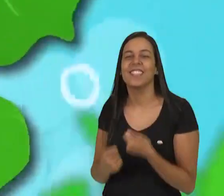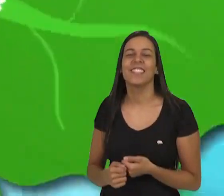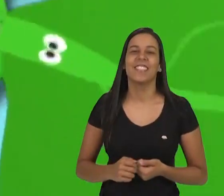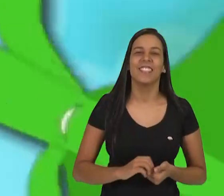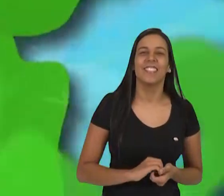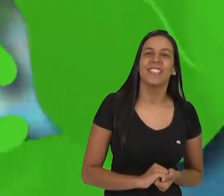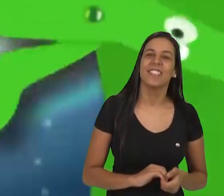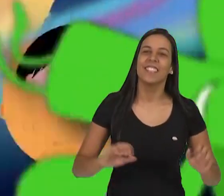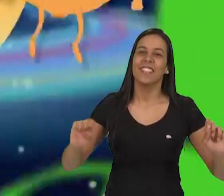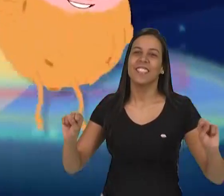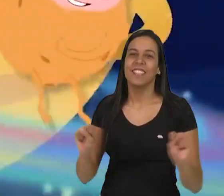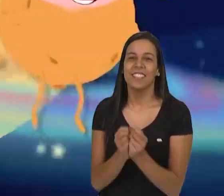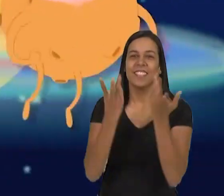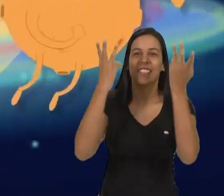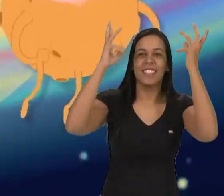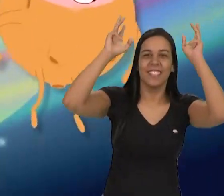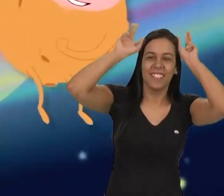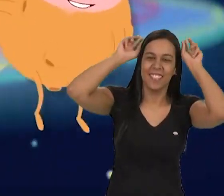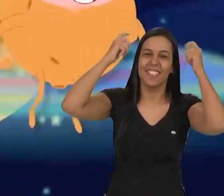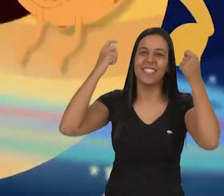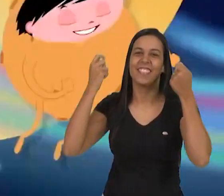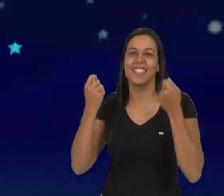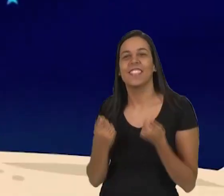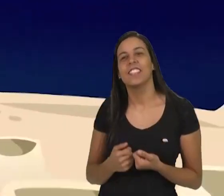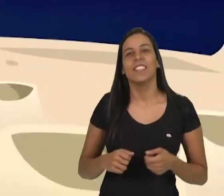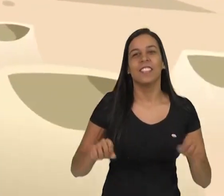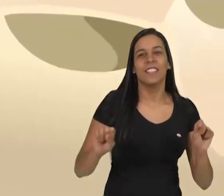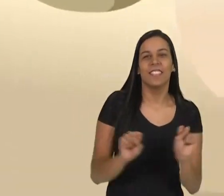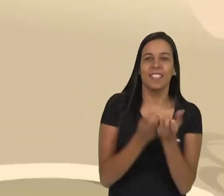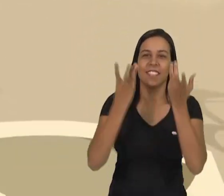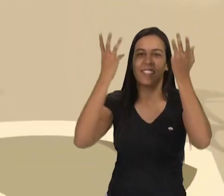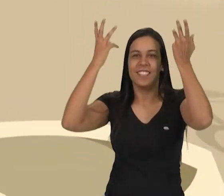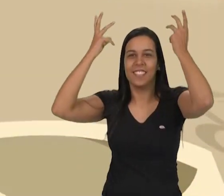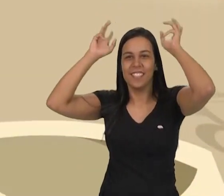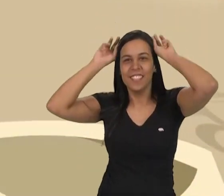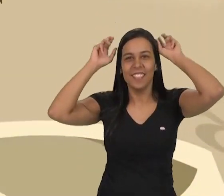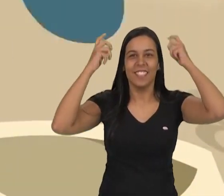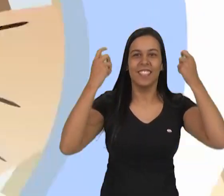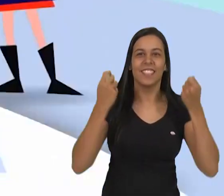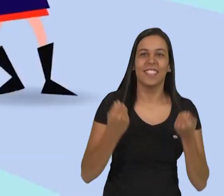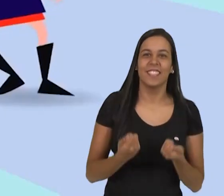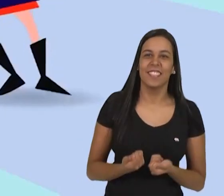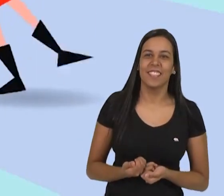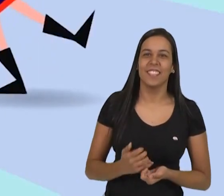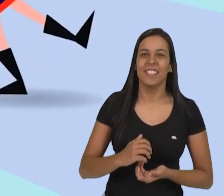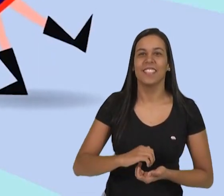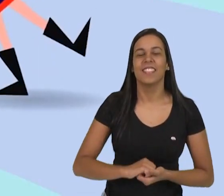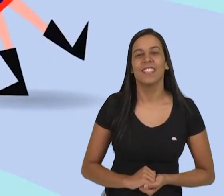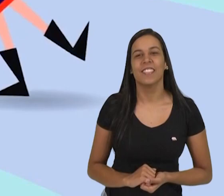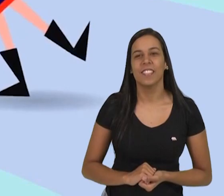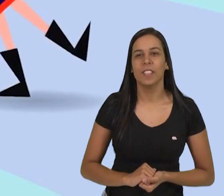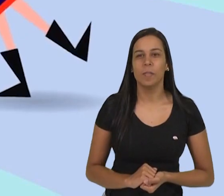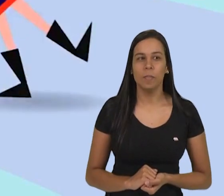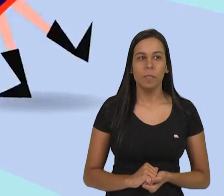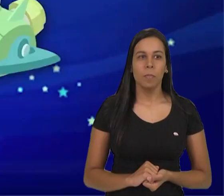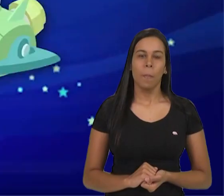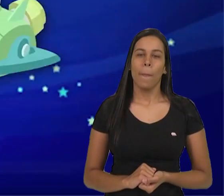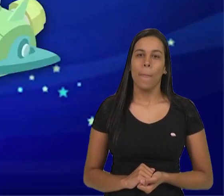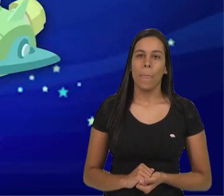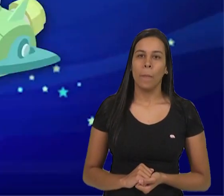faz Esse é o som da luna Luna, luna, luna